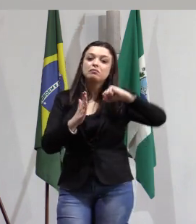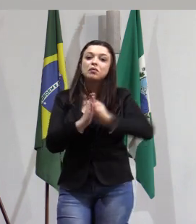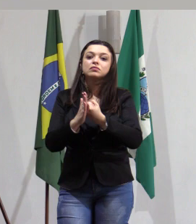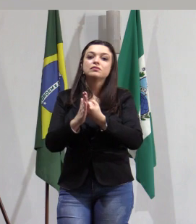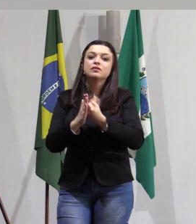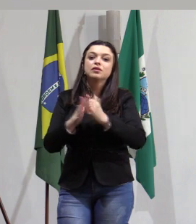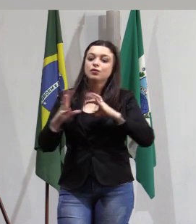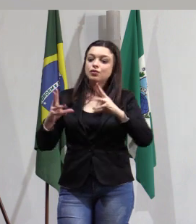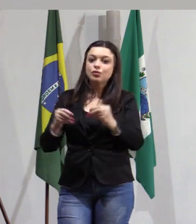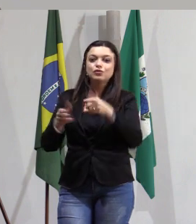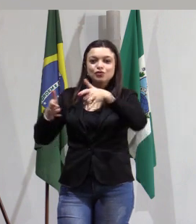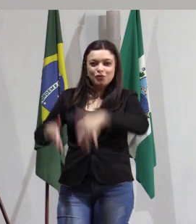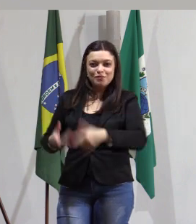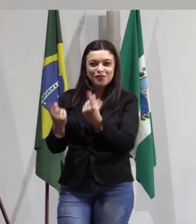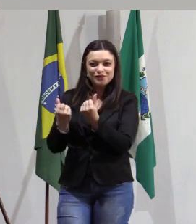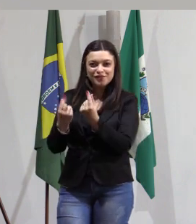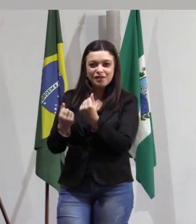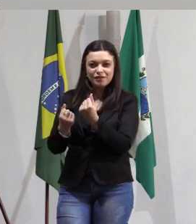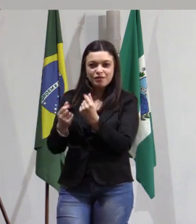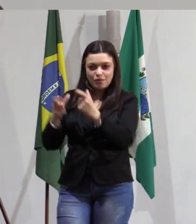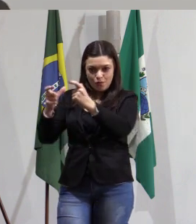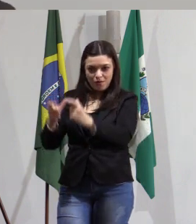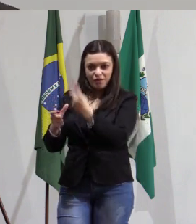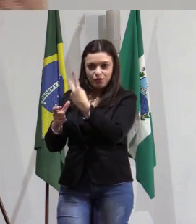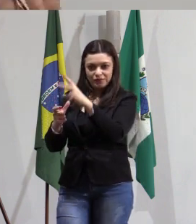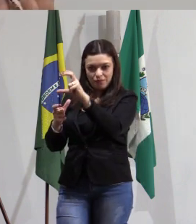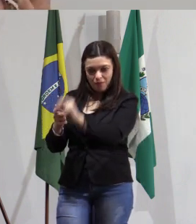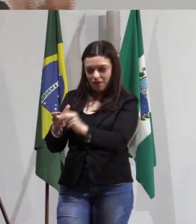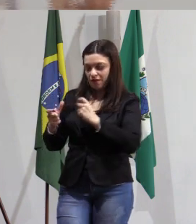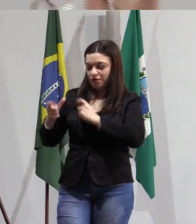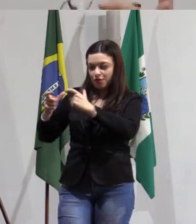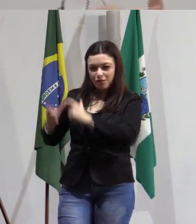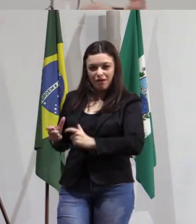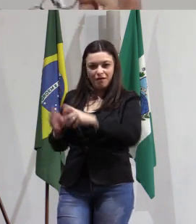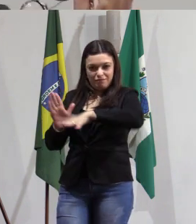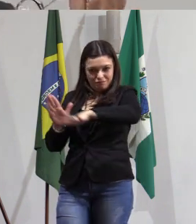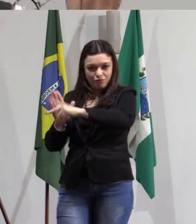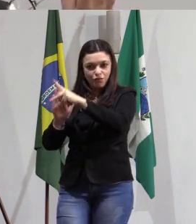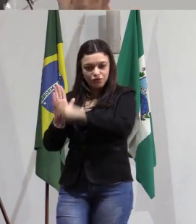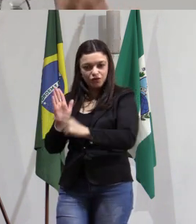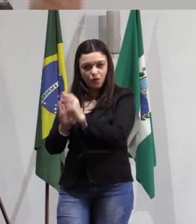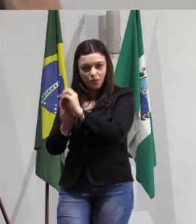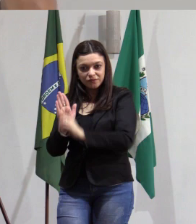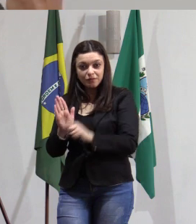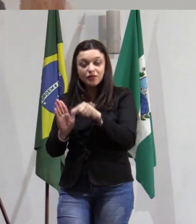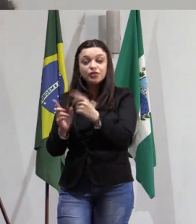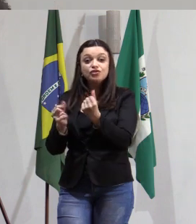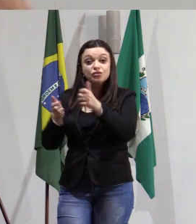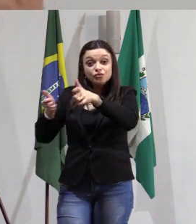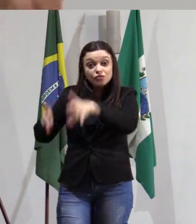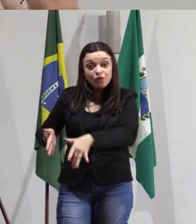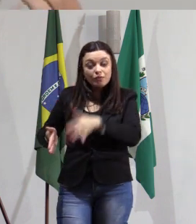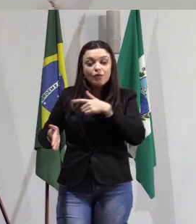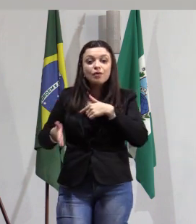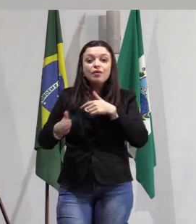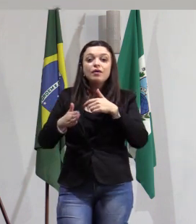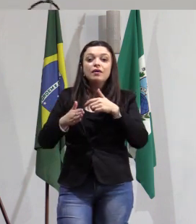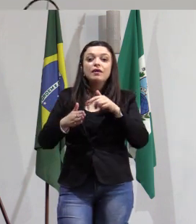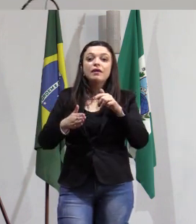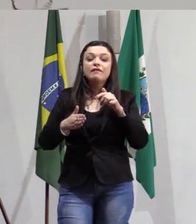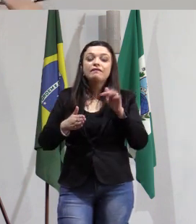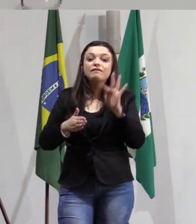fonte 250 e 281. Então, assim, precisamos entrar num acordo. Se a racionalidade é